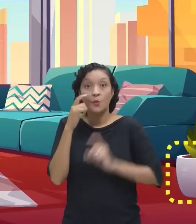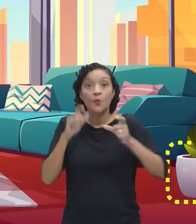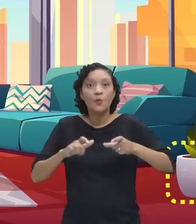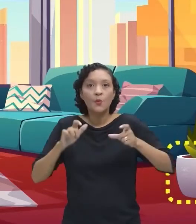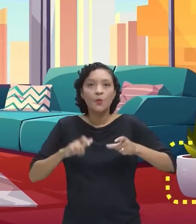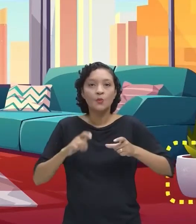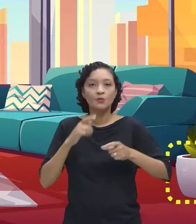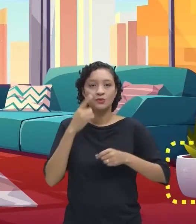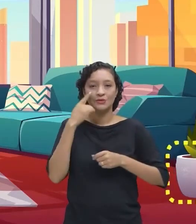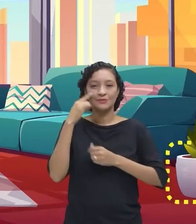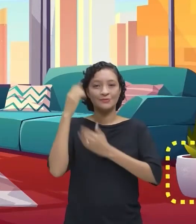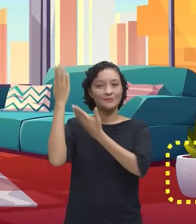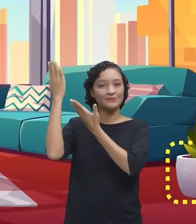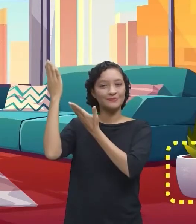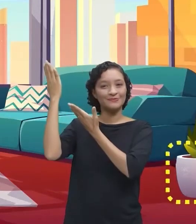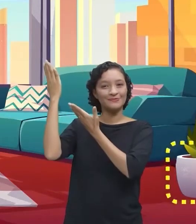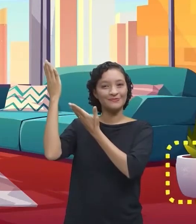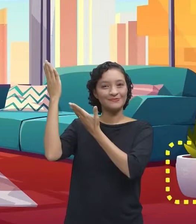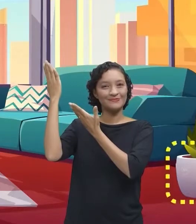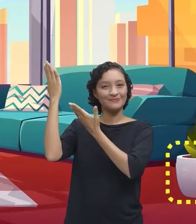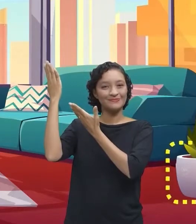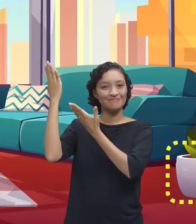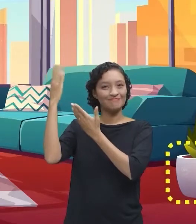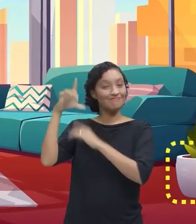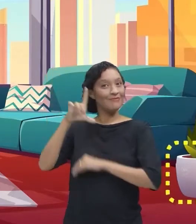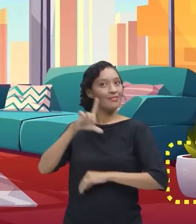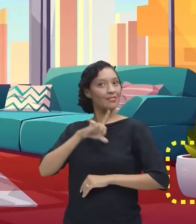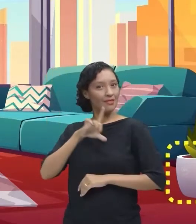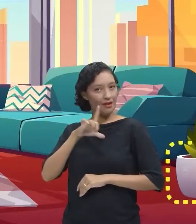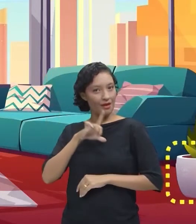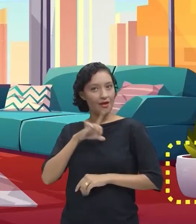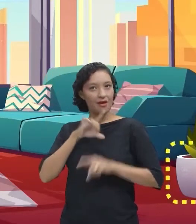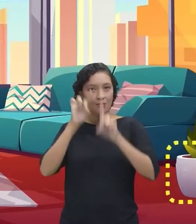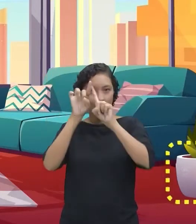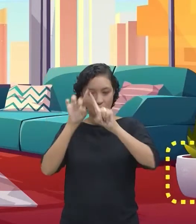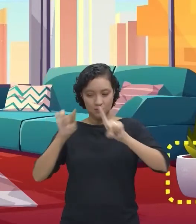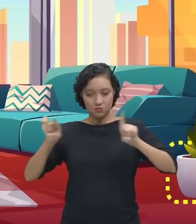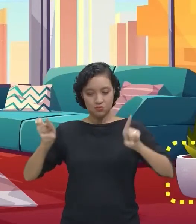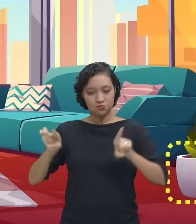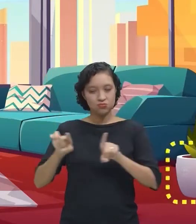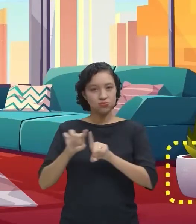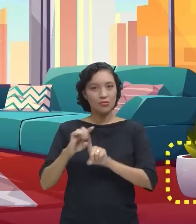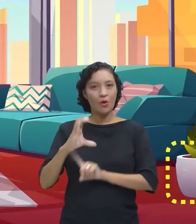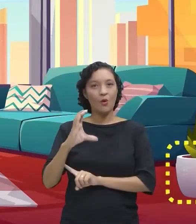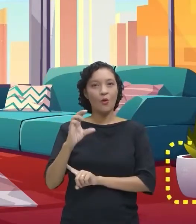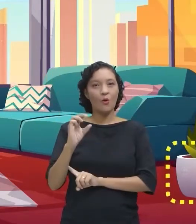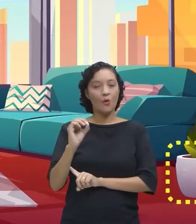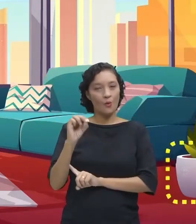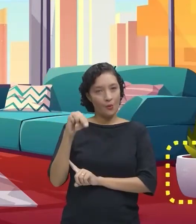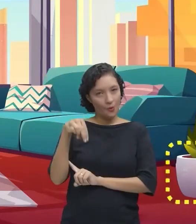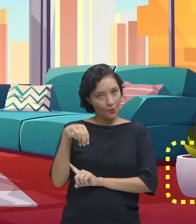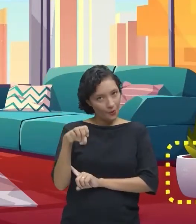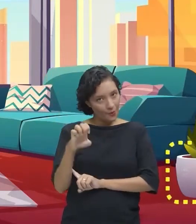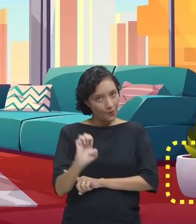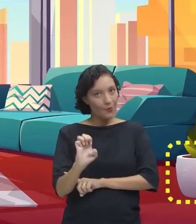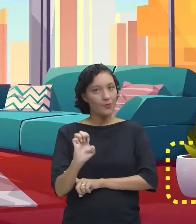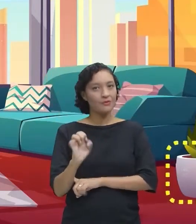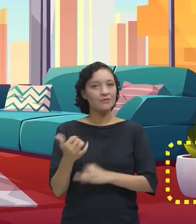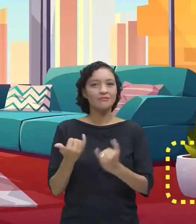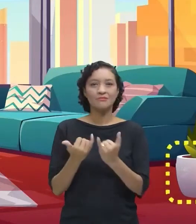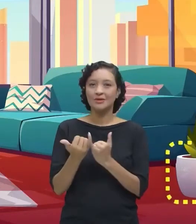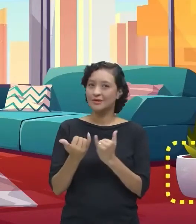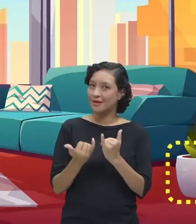ó. Esse lustre, ele tem forma de quê? De cone. Parece